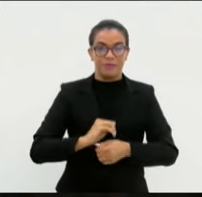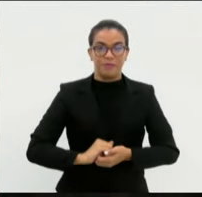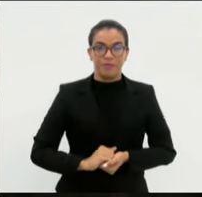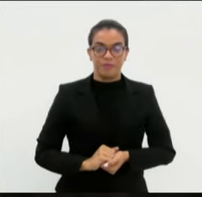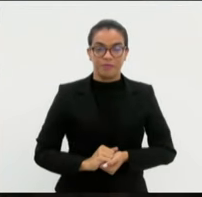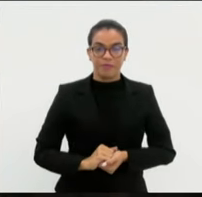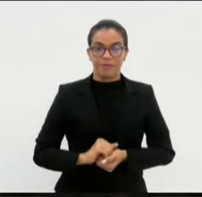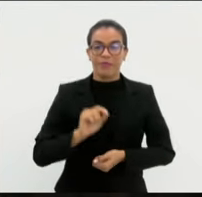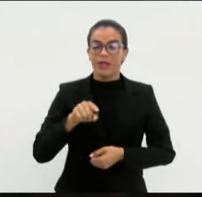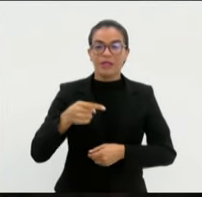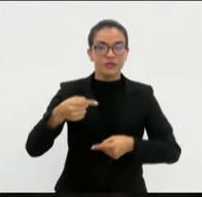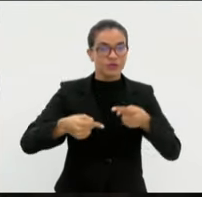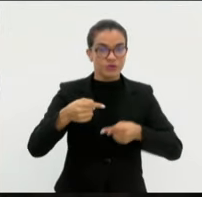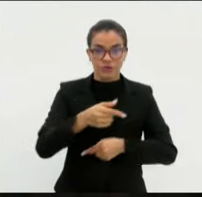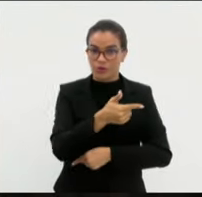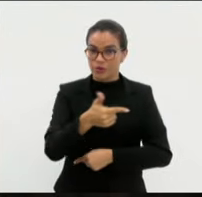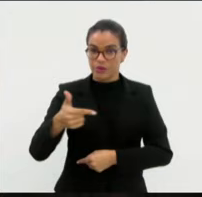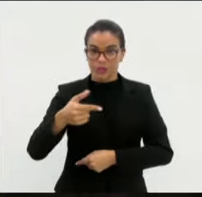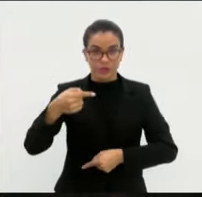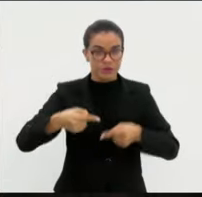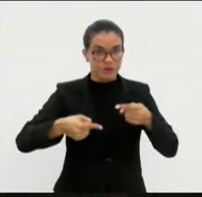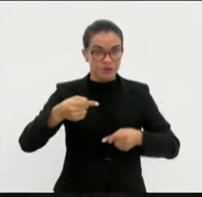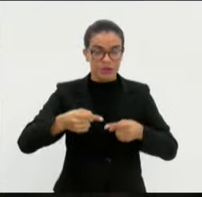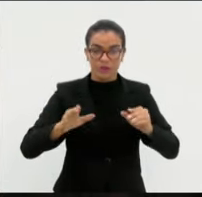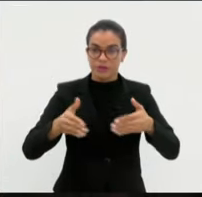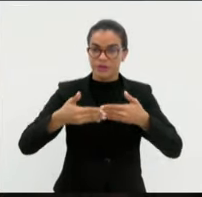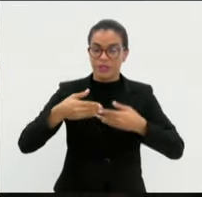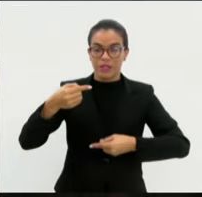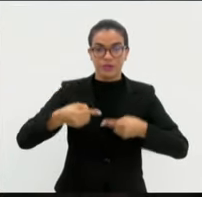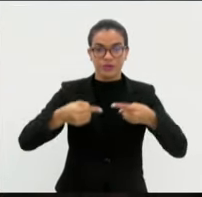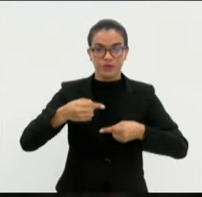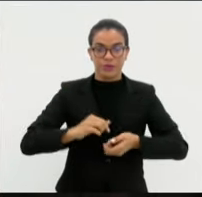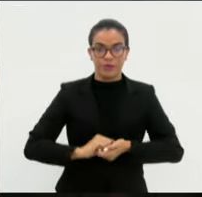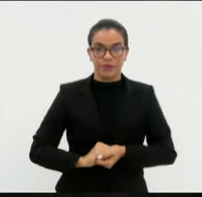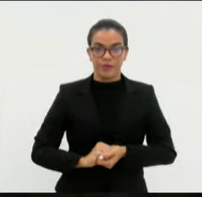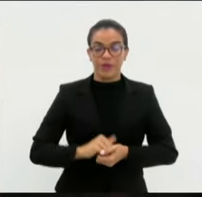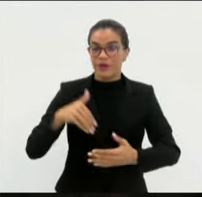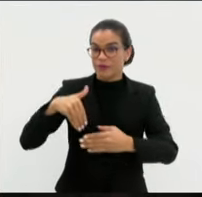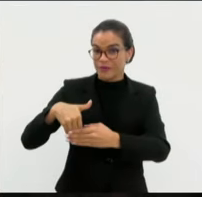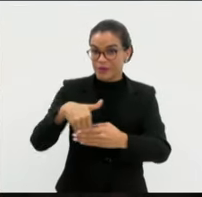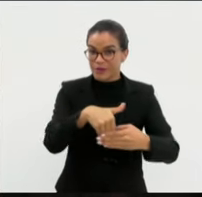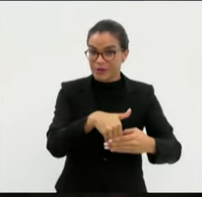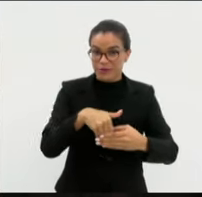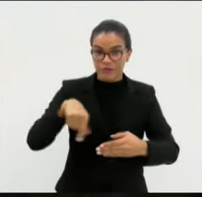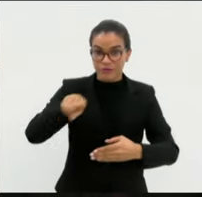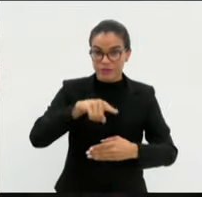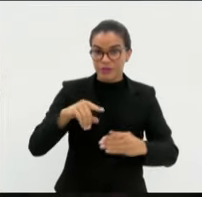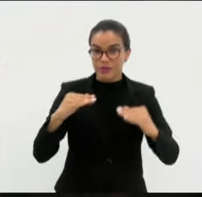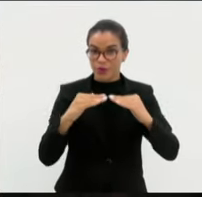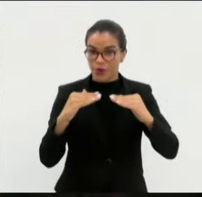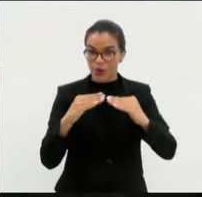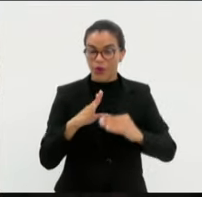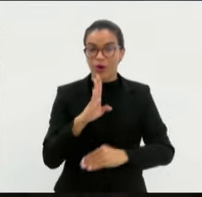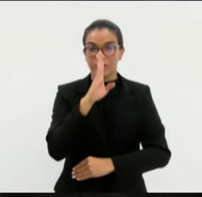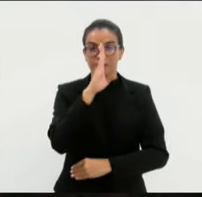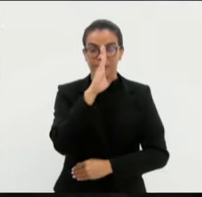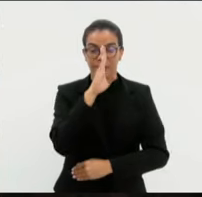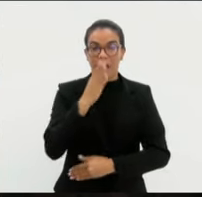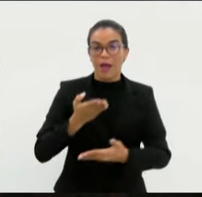Em discussão. Não havendo quem queira discutir, encerrada a discussão. Em votação. Senhores que aprovam, permaneçam como